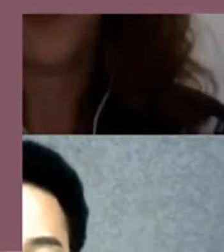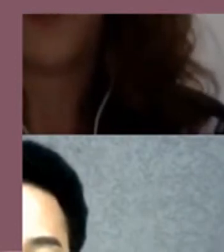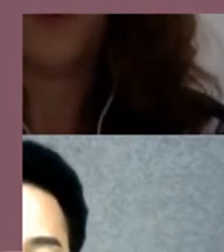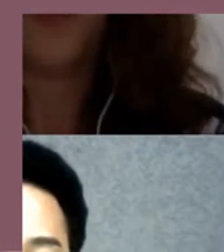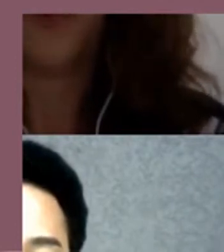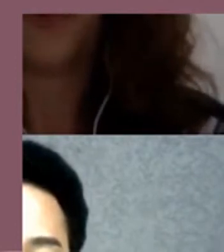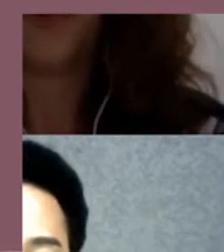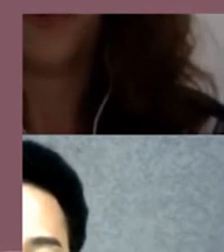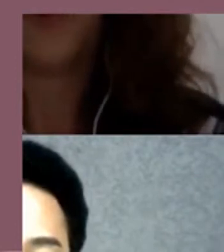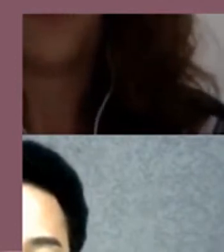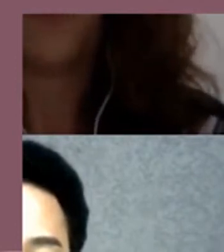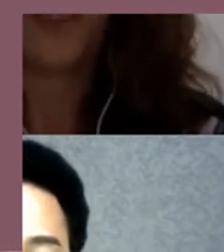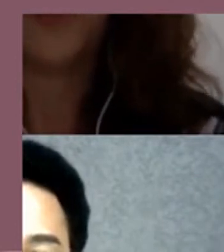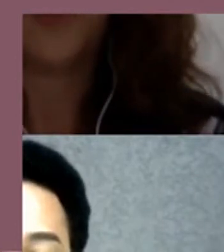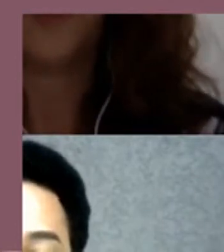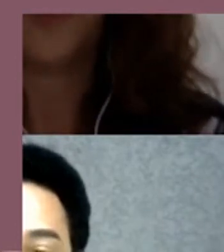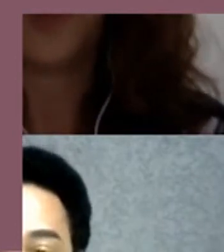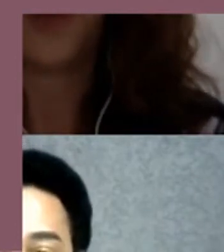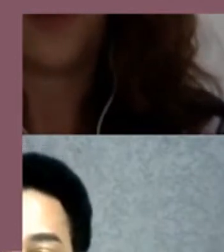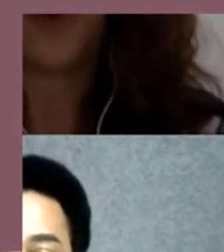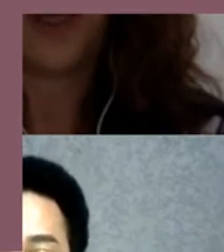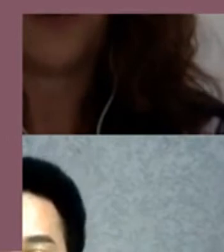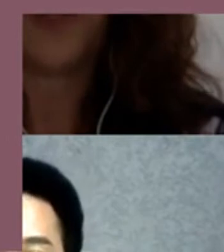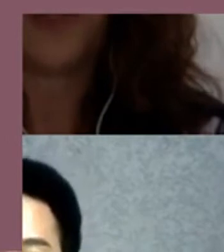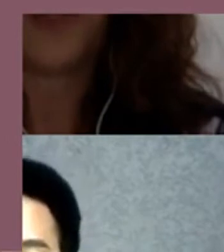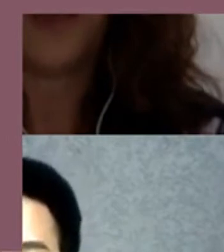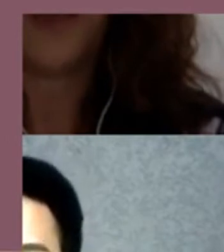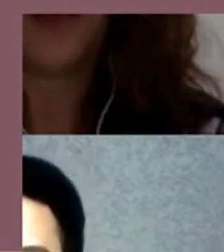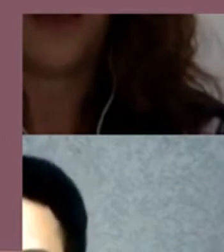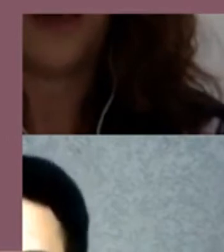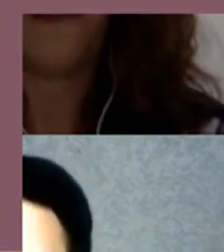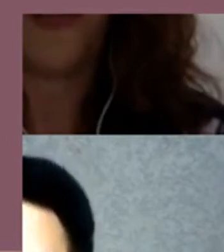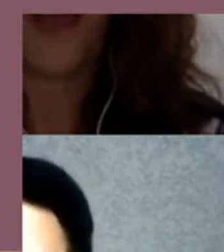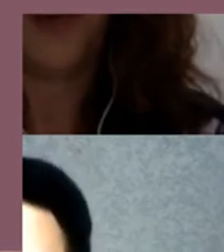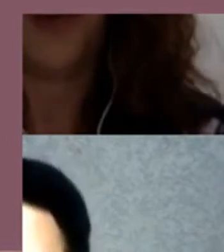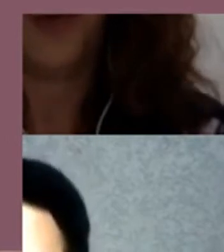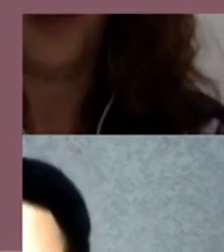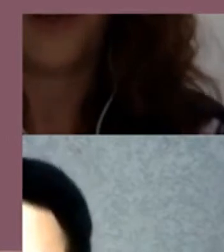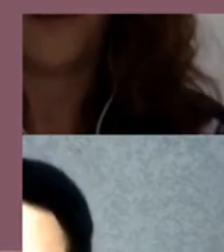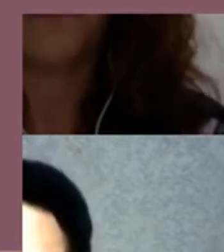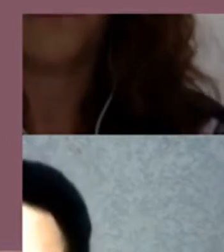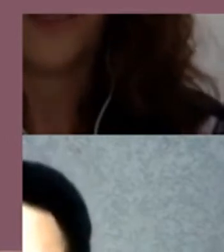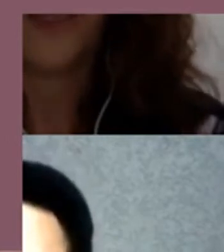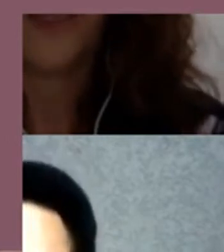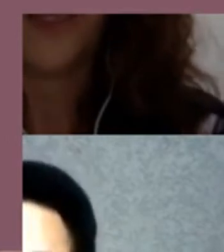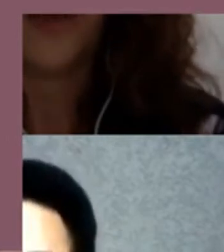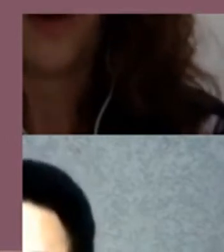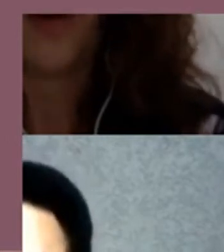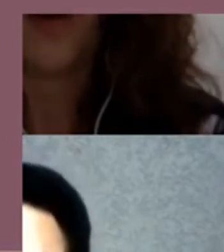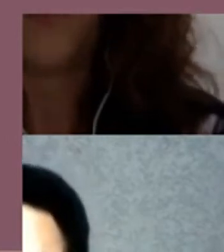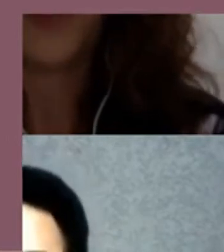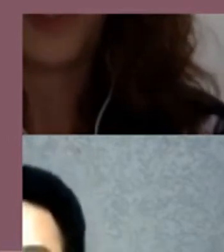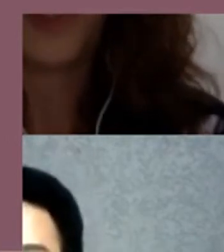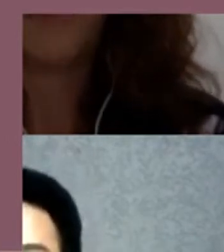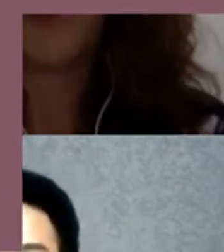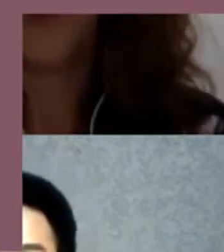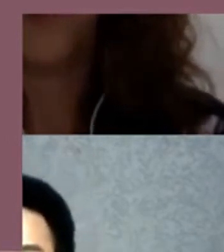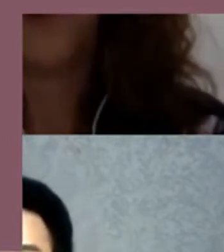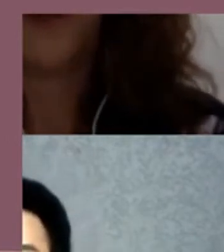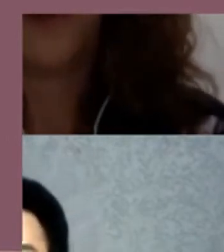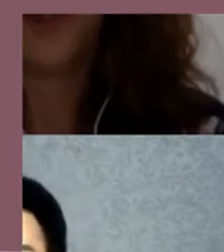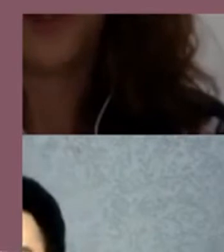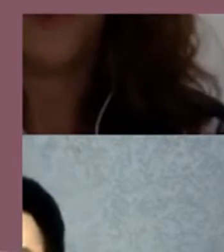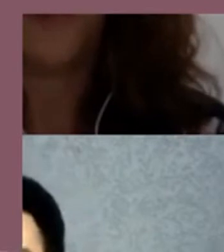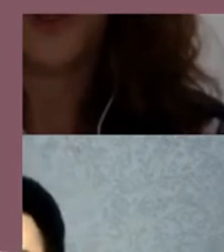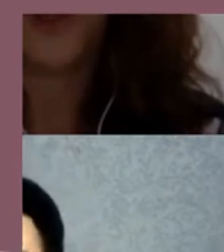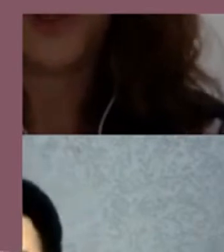eu não sabia muito dos conflitos e como que acontecia, né, a luta. E, obviamente, eu devo ter